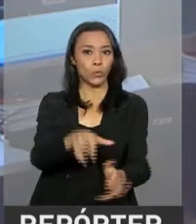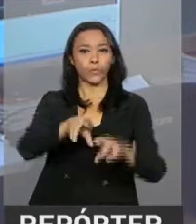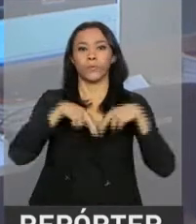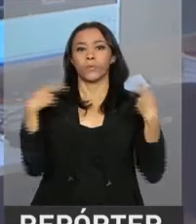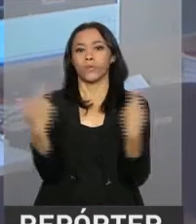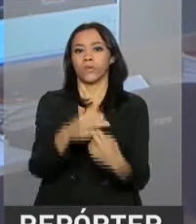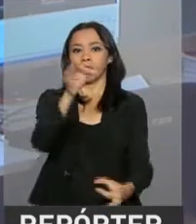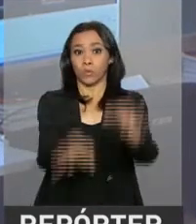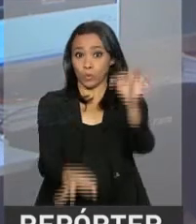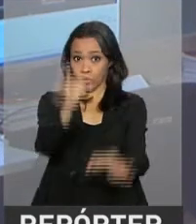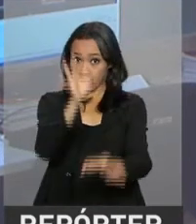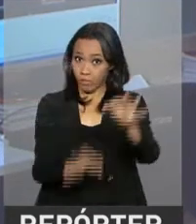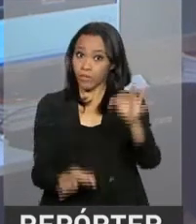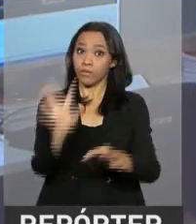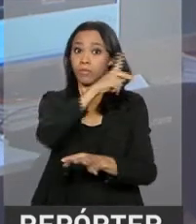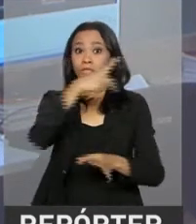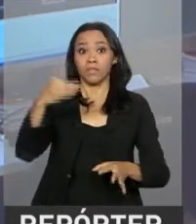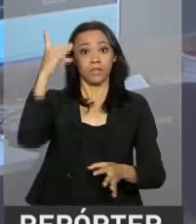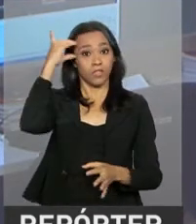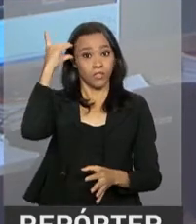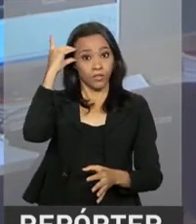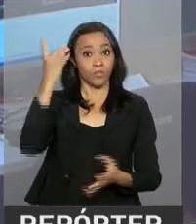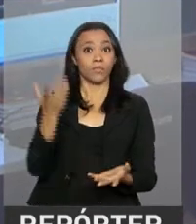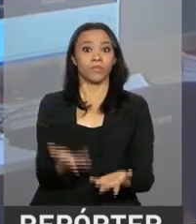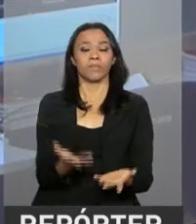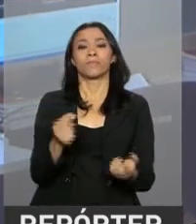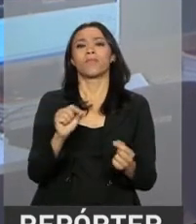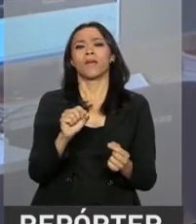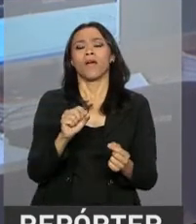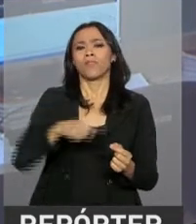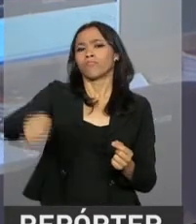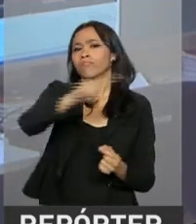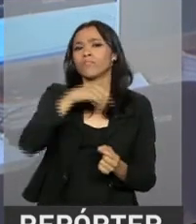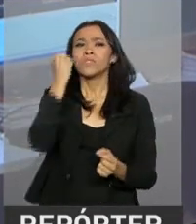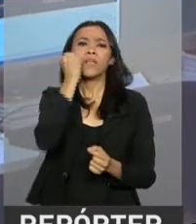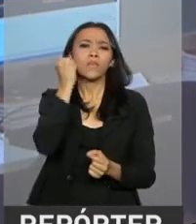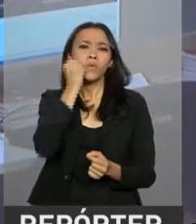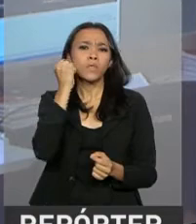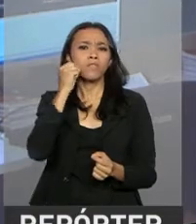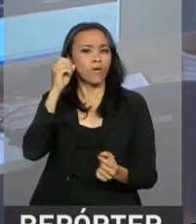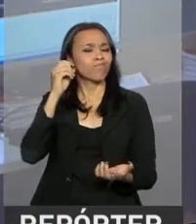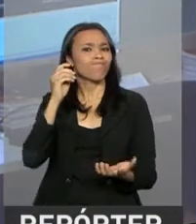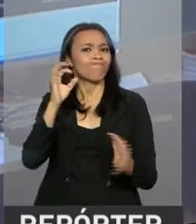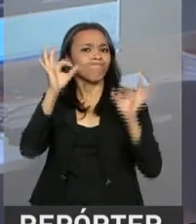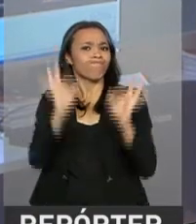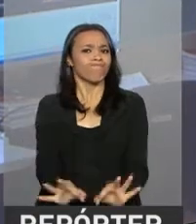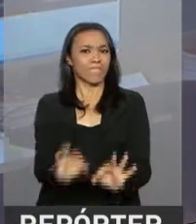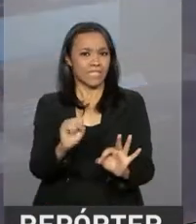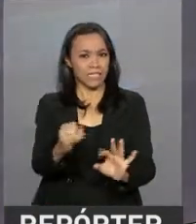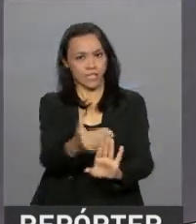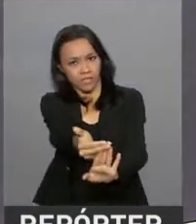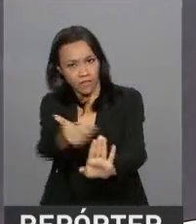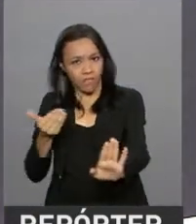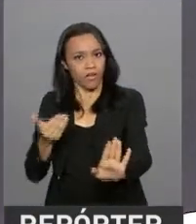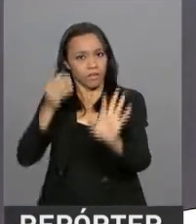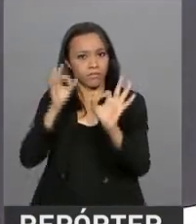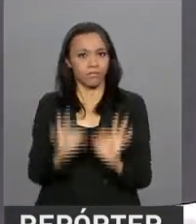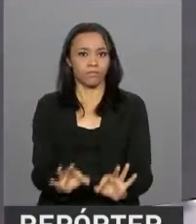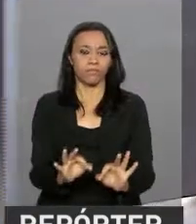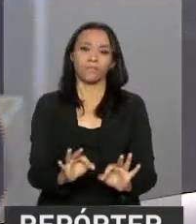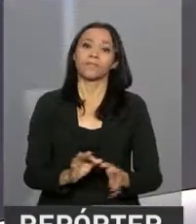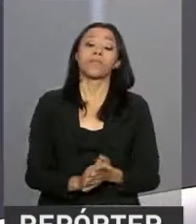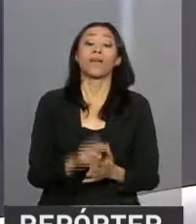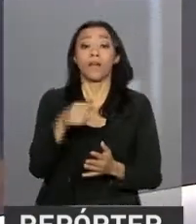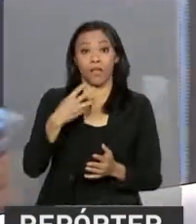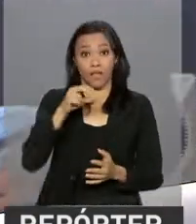sessão do julgamento da presidente afastada de uma Rousseff os senadores vão decidir se ela deve ser afastada em definitivo nem